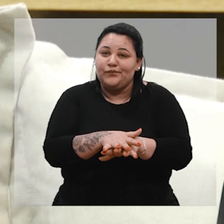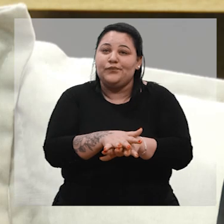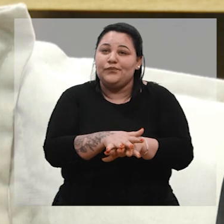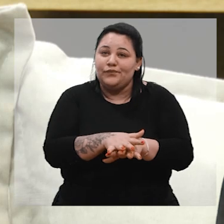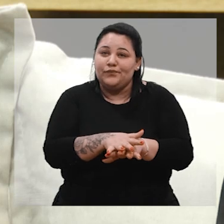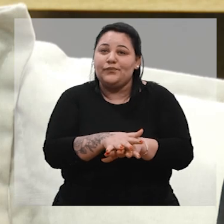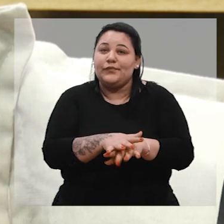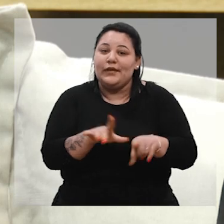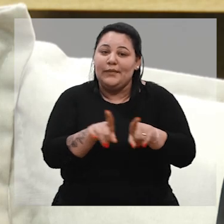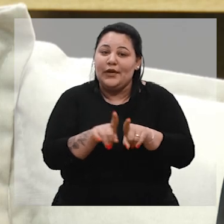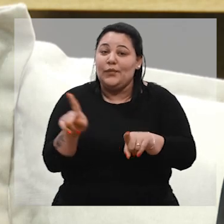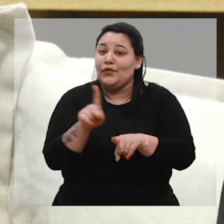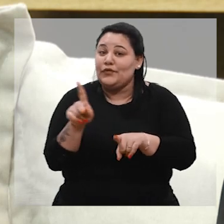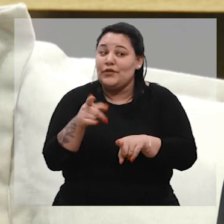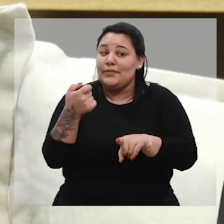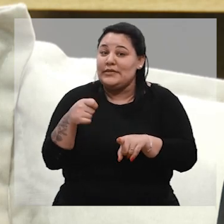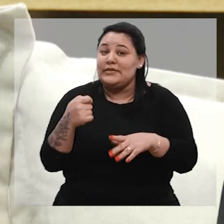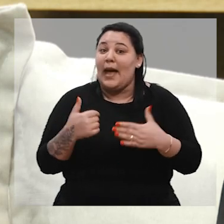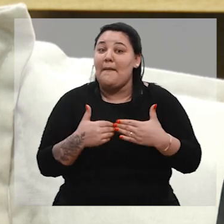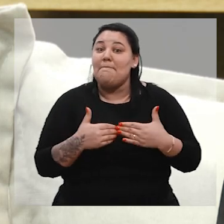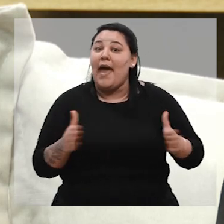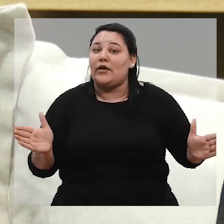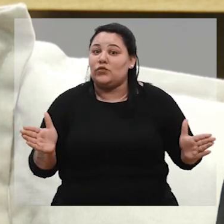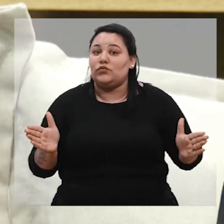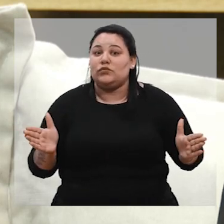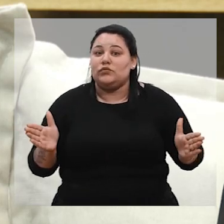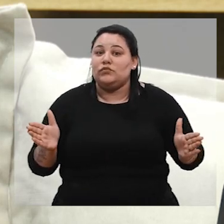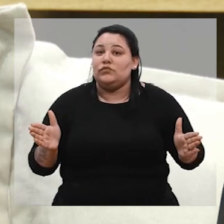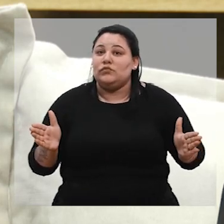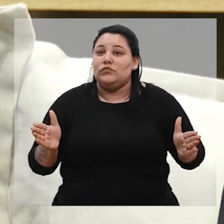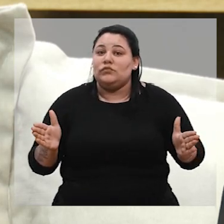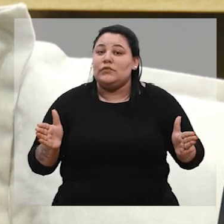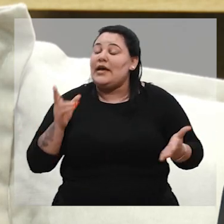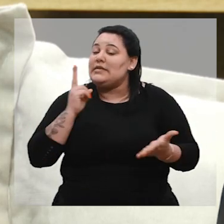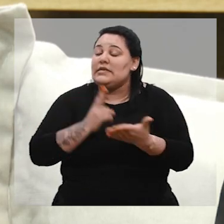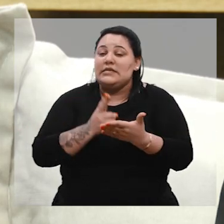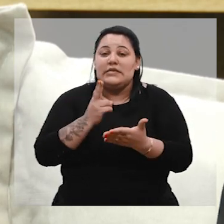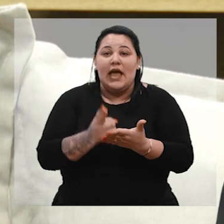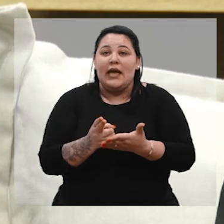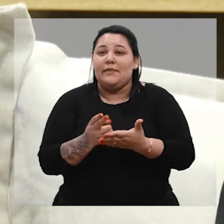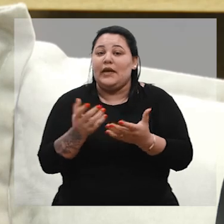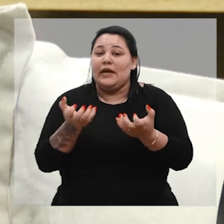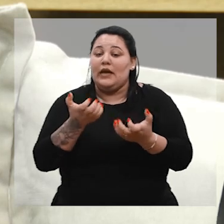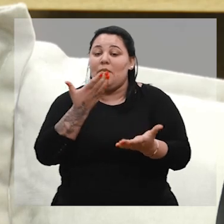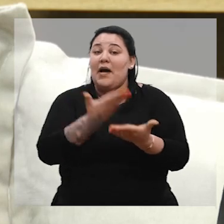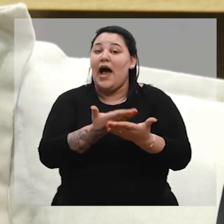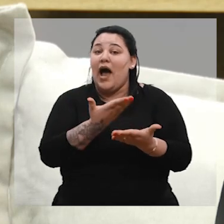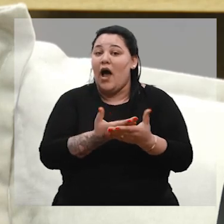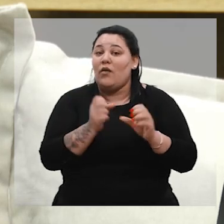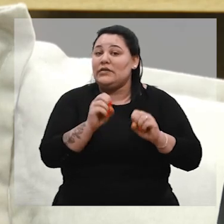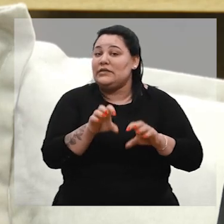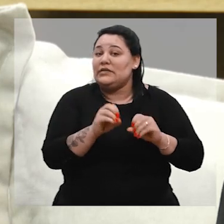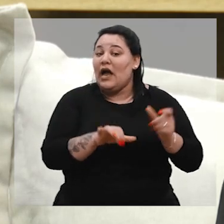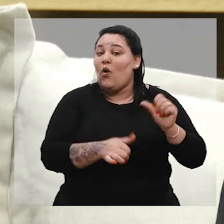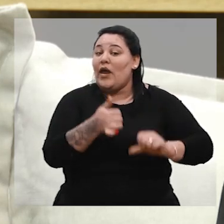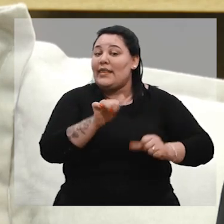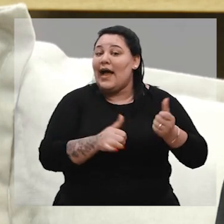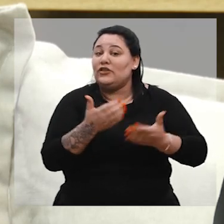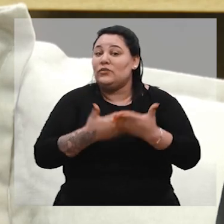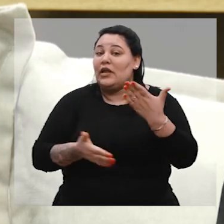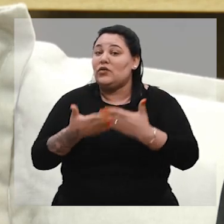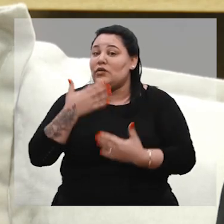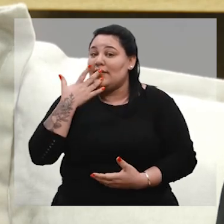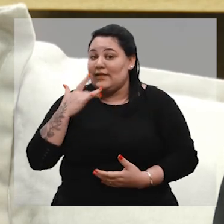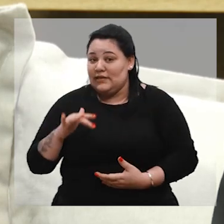inclusão. E o professor tem que estar aberto a sempre proporcionar uma aula de qualidade